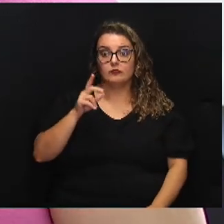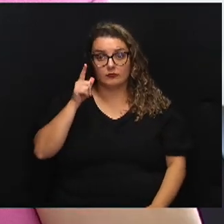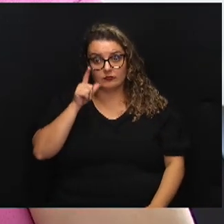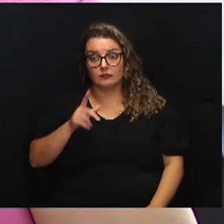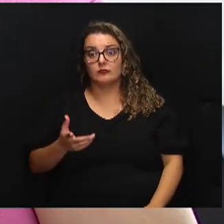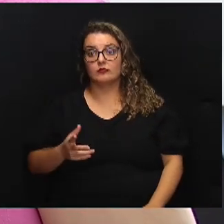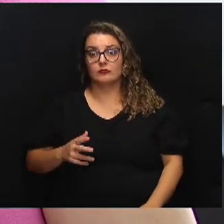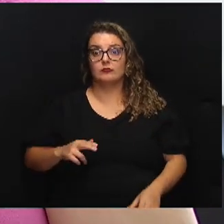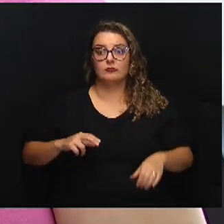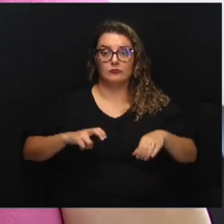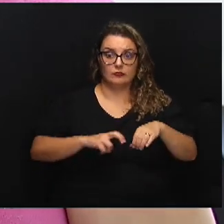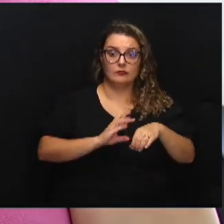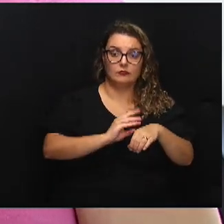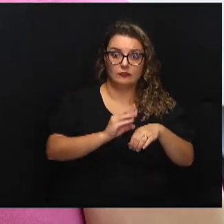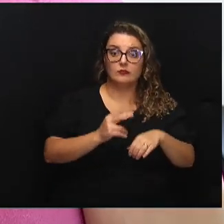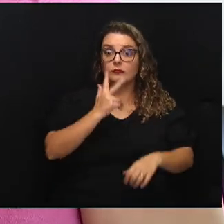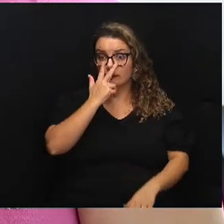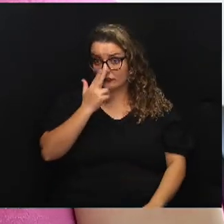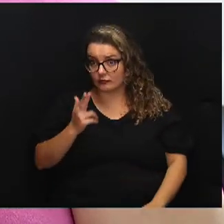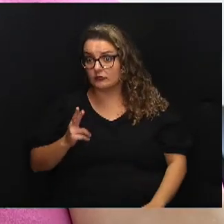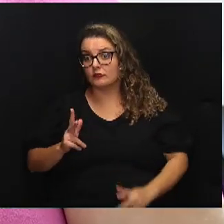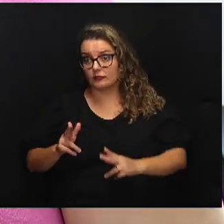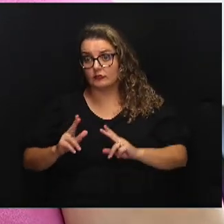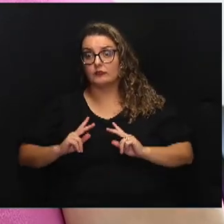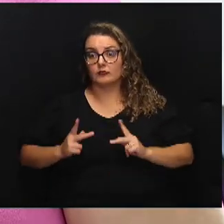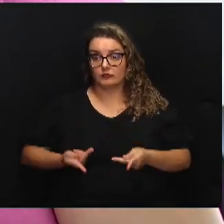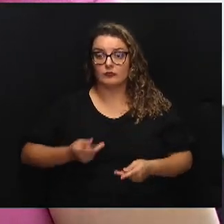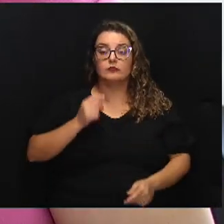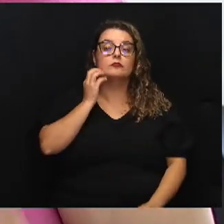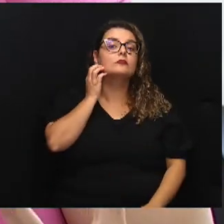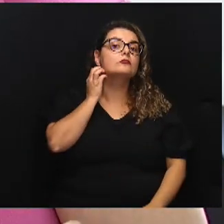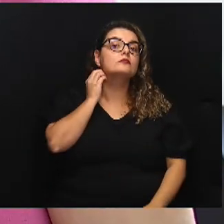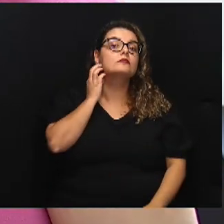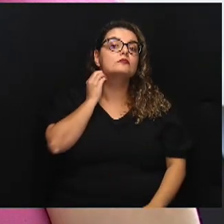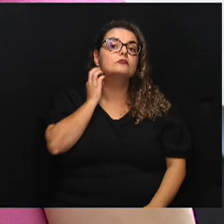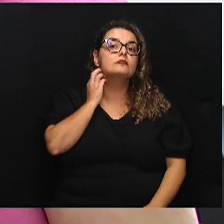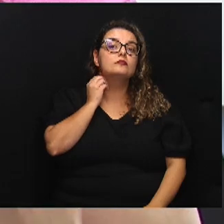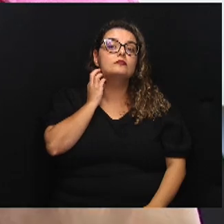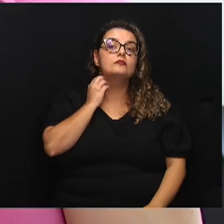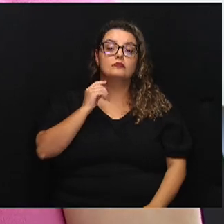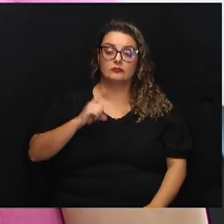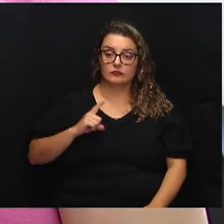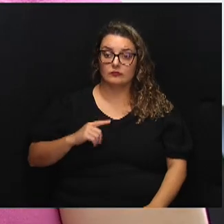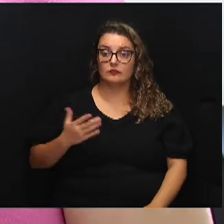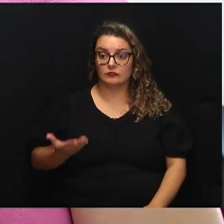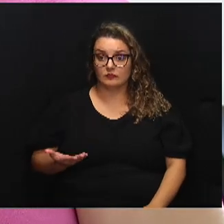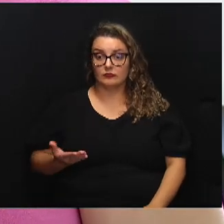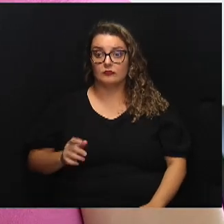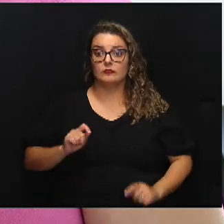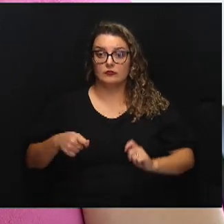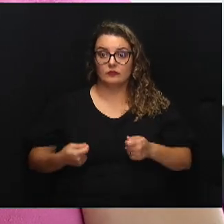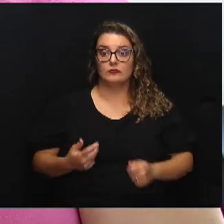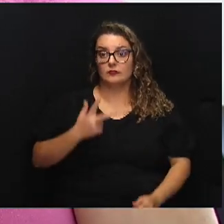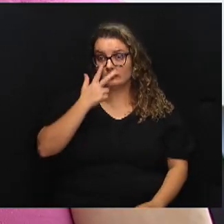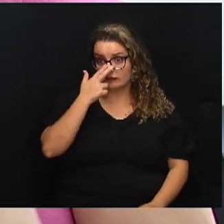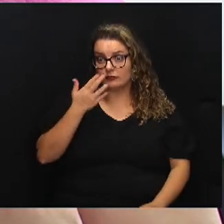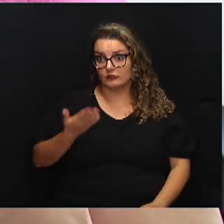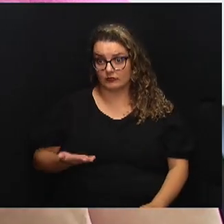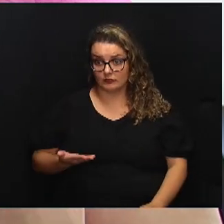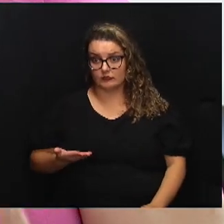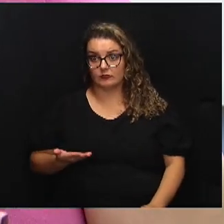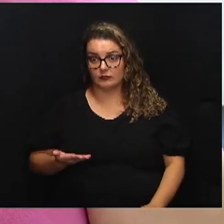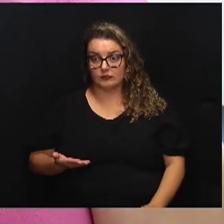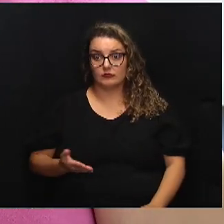é bem parecido com o humano. Então ela está ali, ela existe, os sintomas são parecidos, então o principal